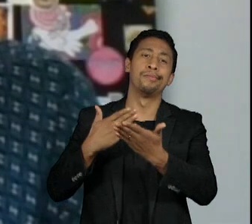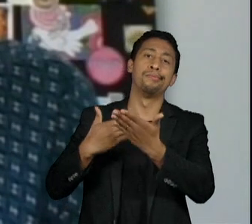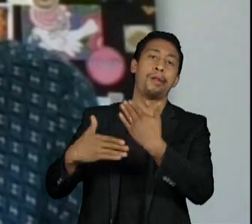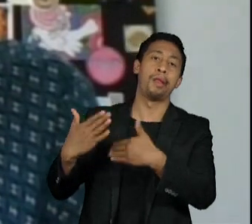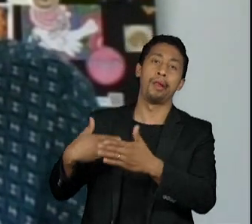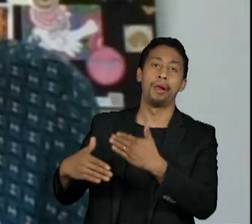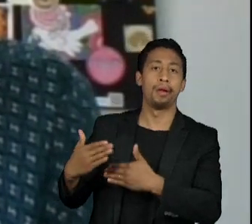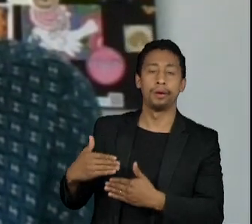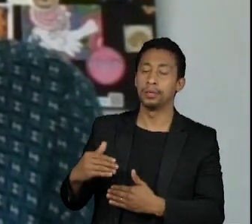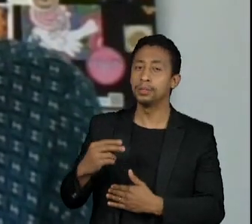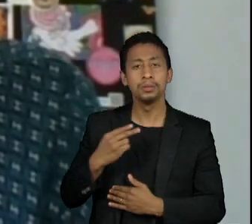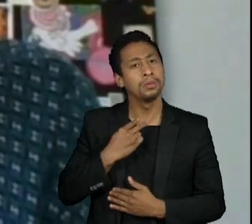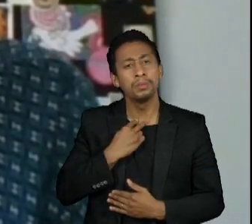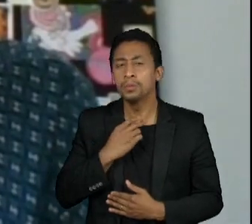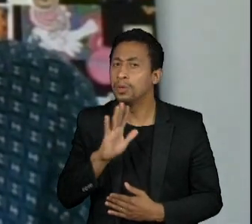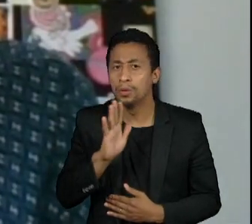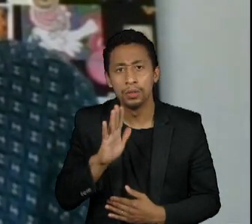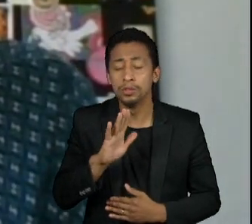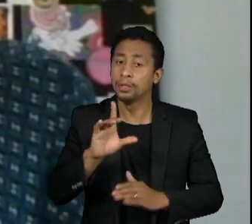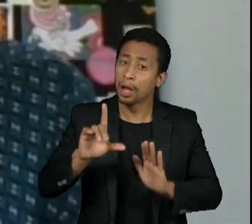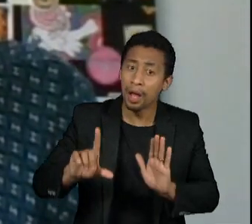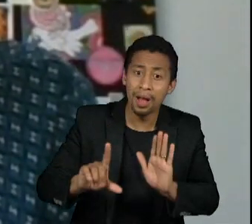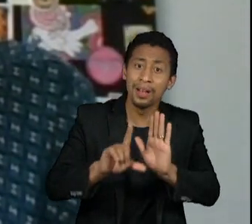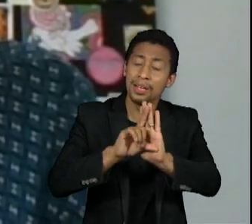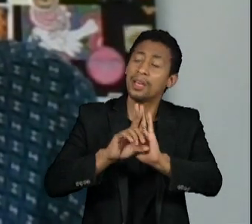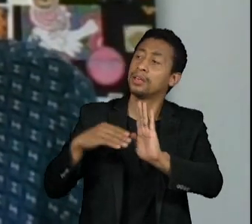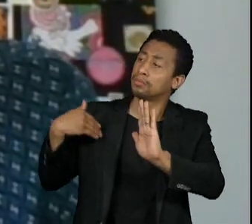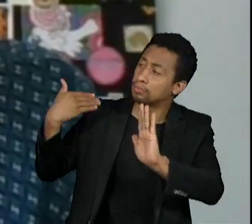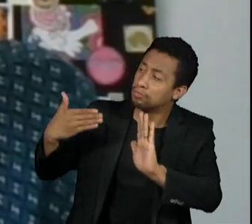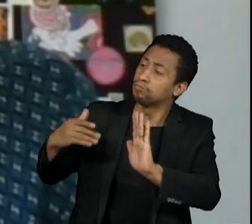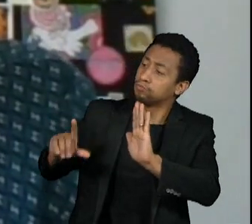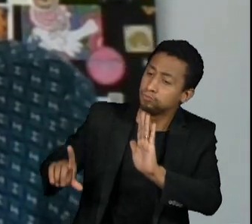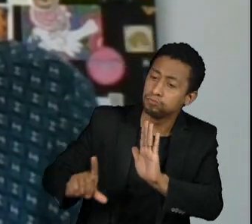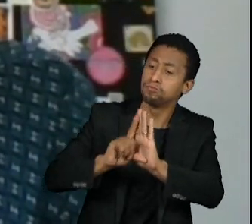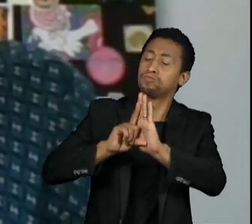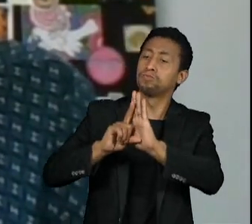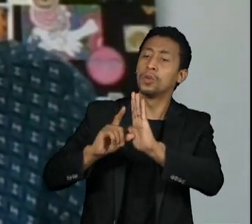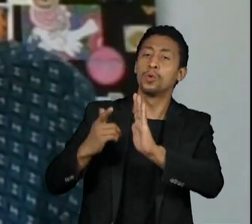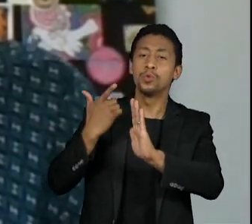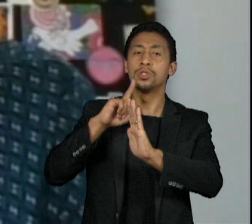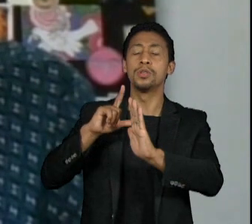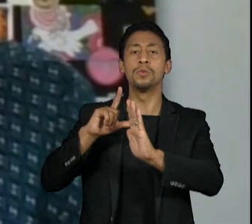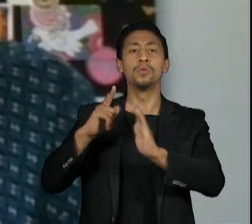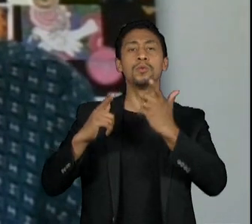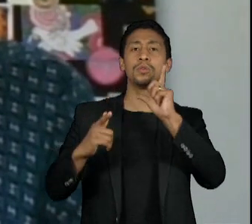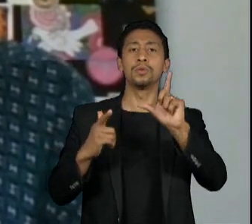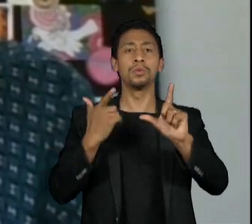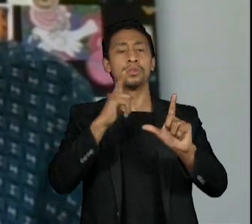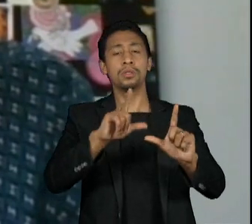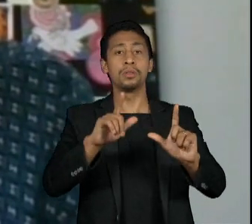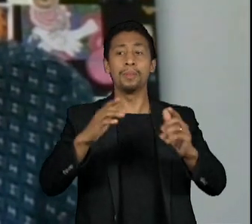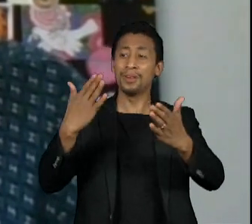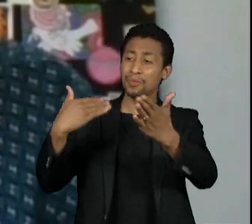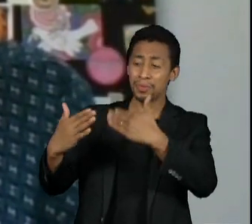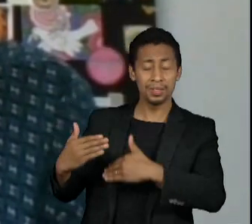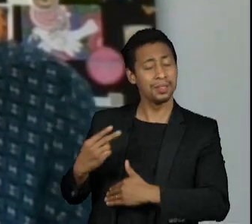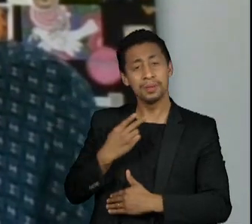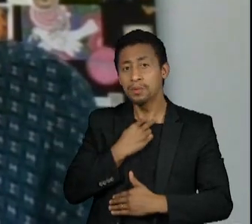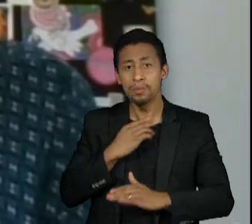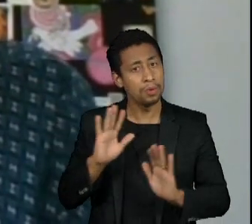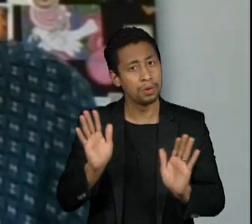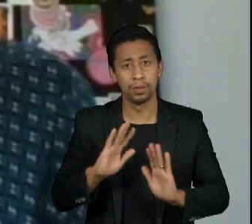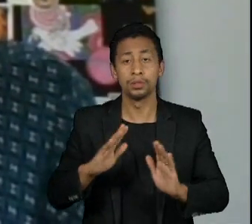nas conquistas que já vêm sendo implementadas. Então, é muito importante que a gente continue fortalecendo e